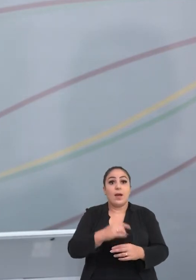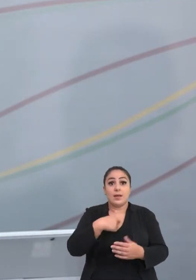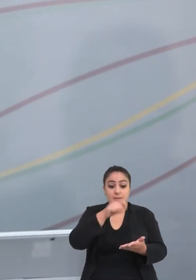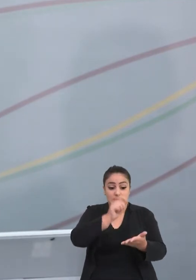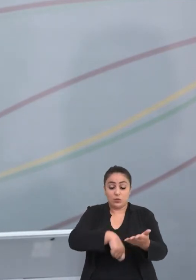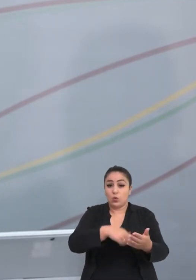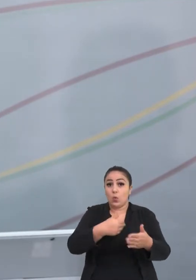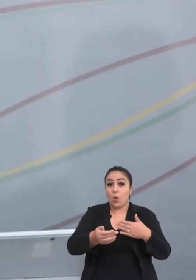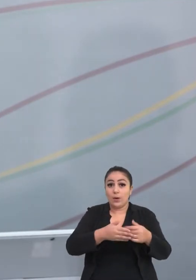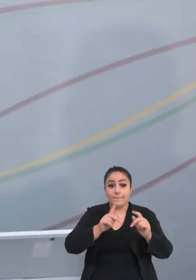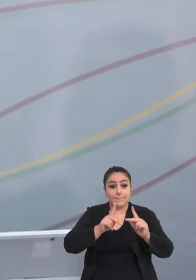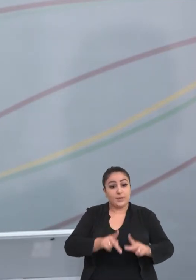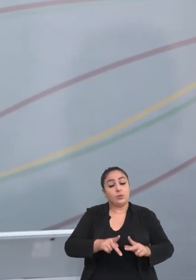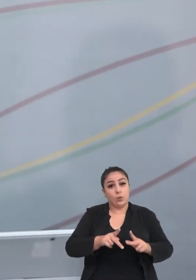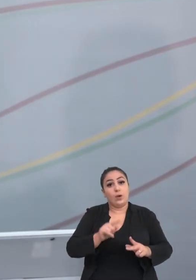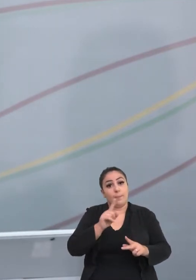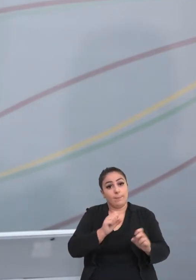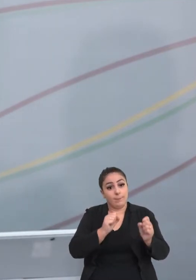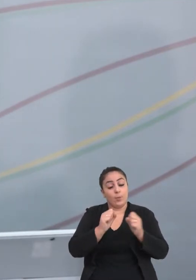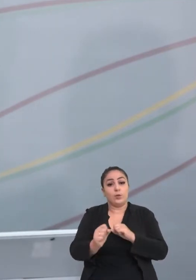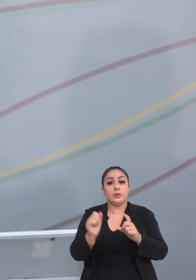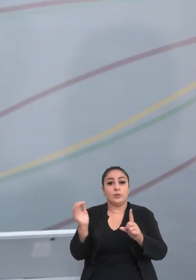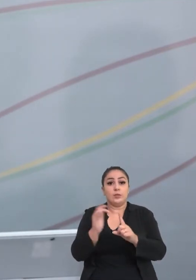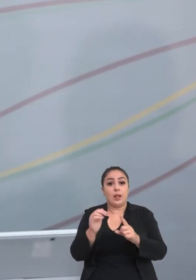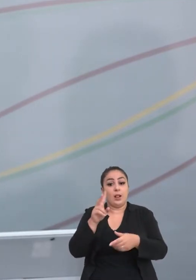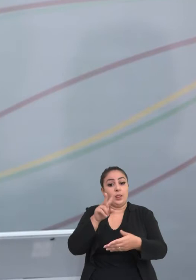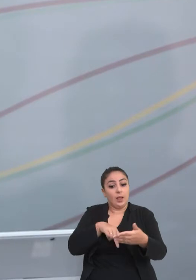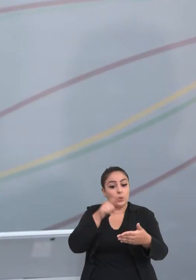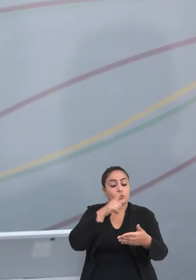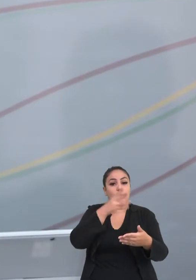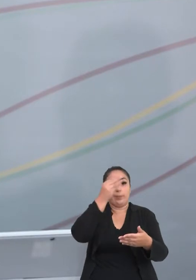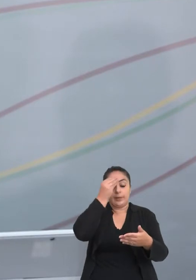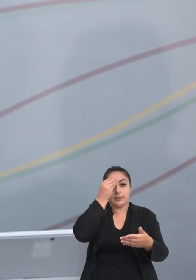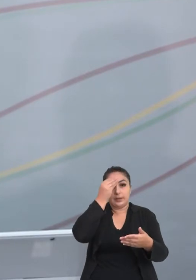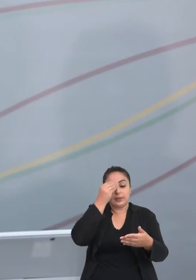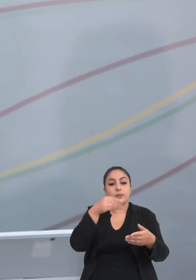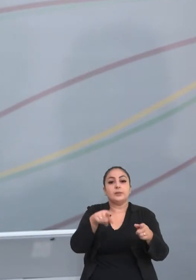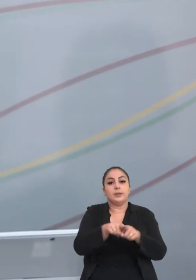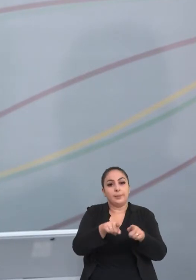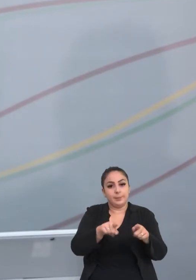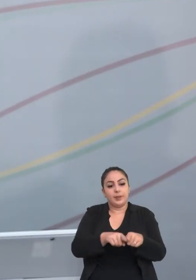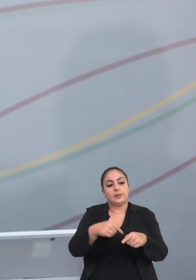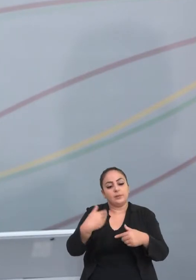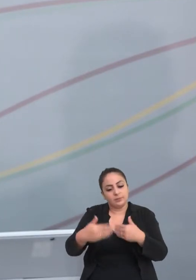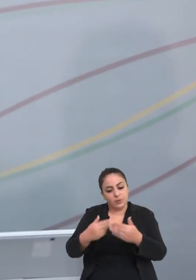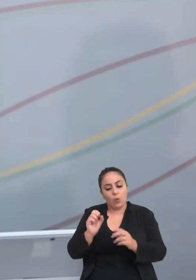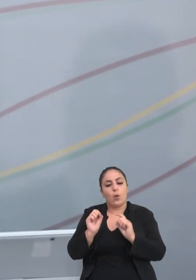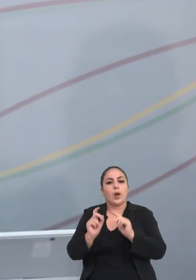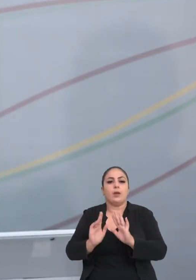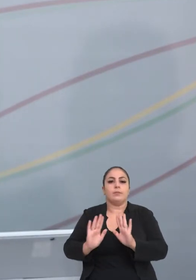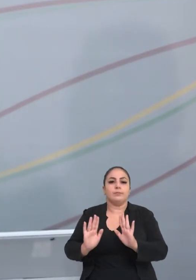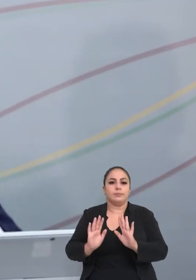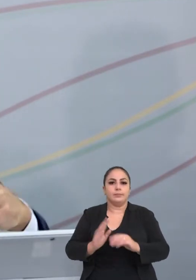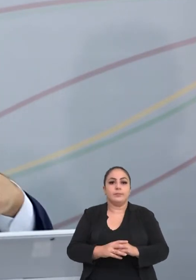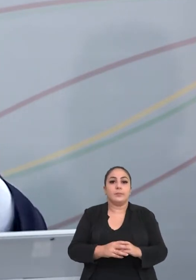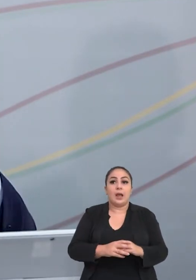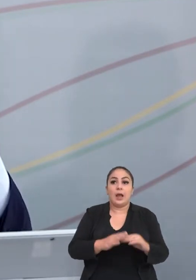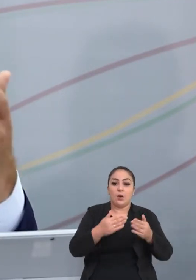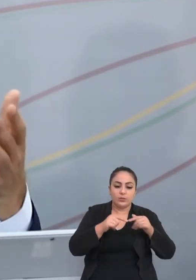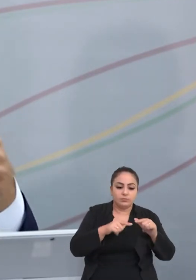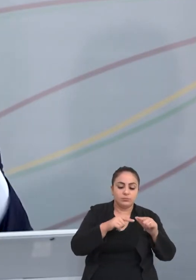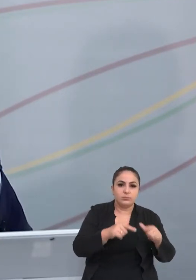A assinatura de qualquer pessoa é a consequência de ler, entender e dar o ok, né?